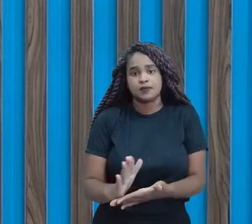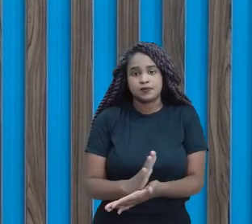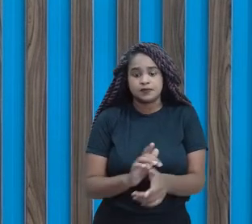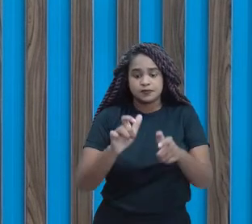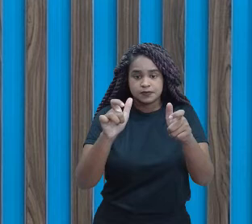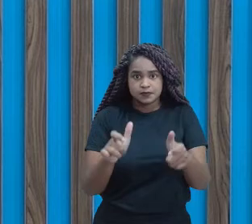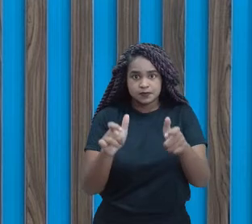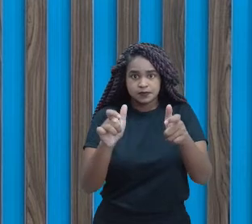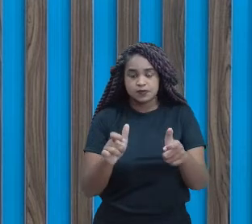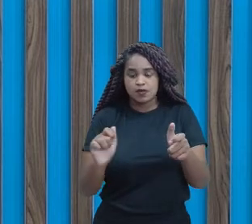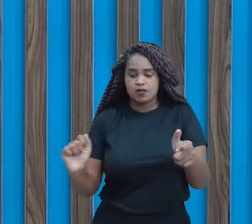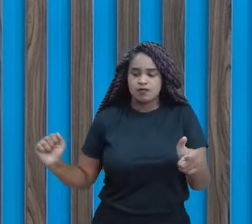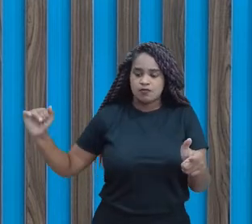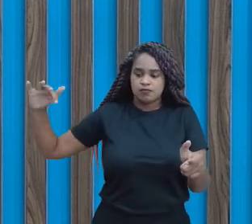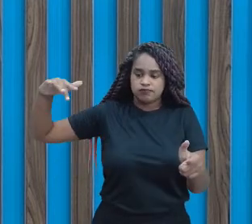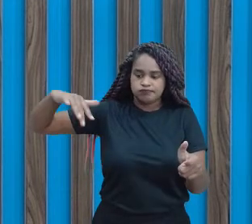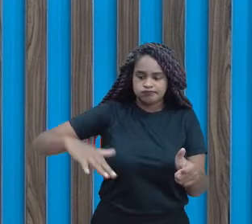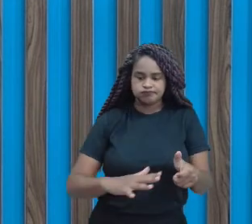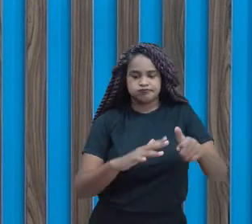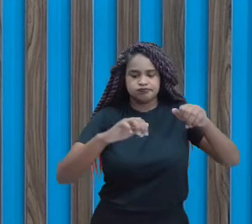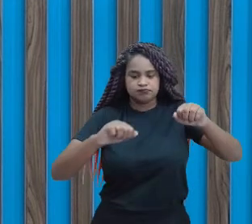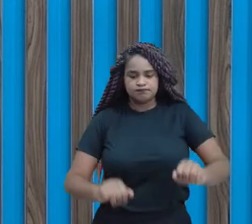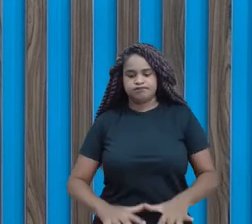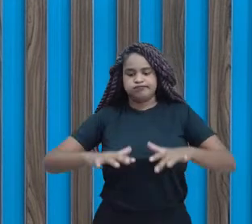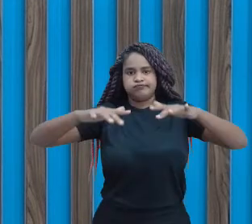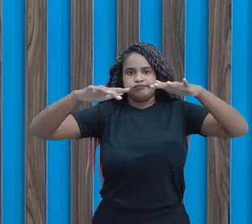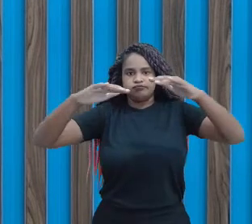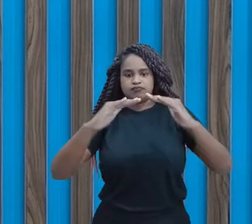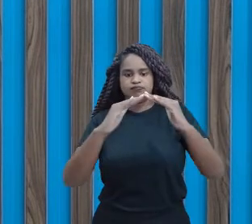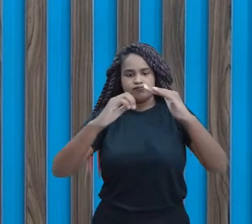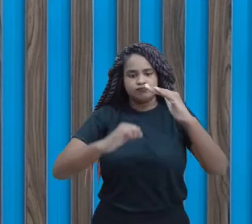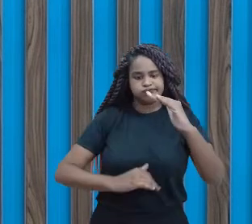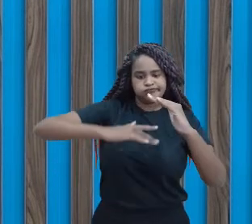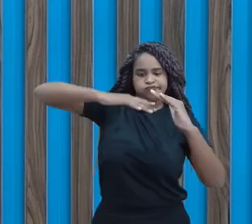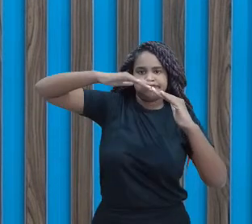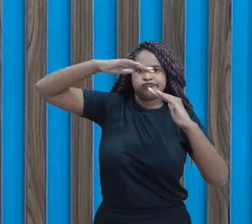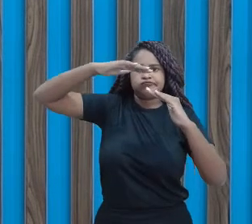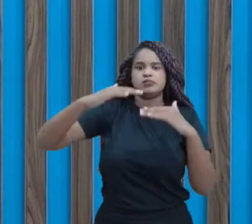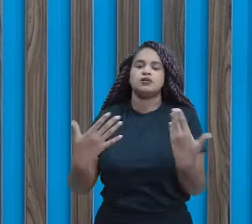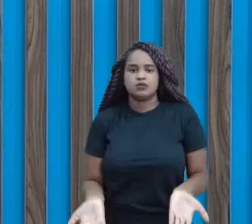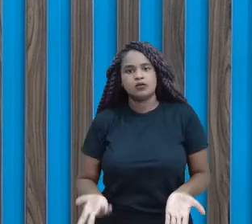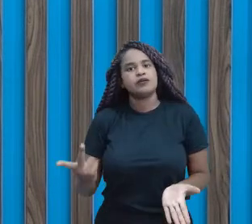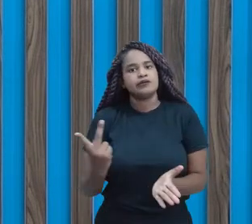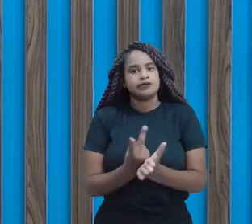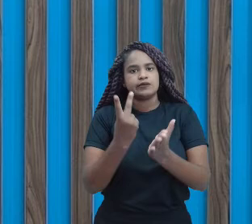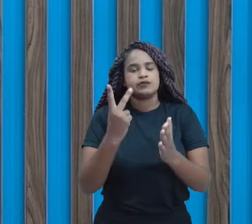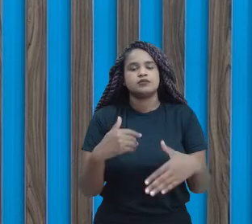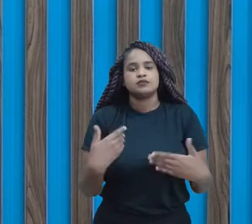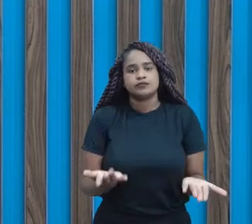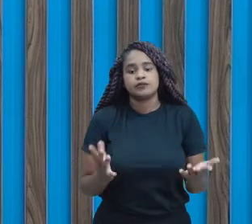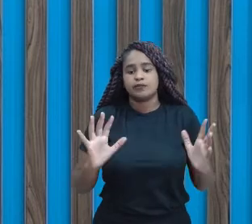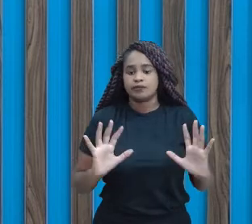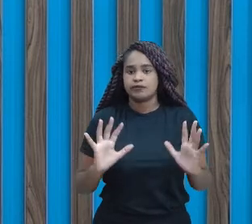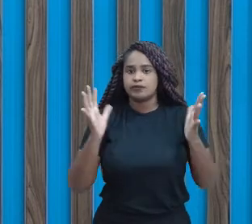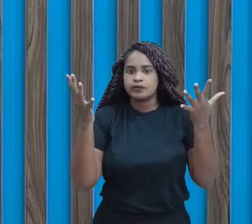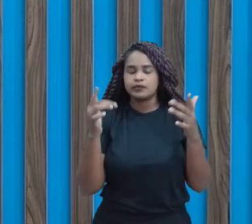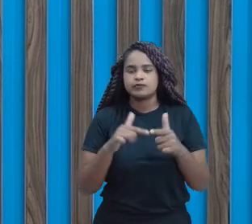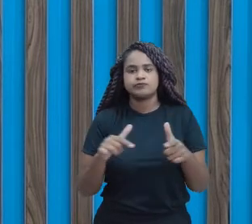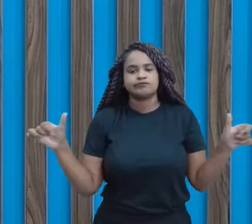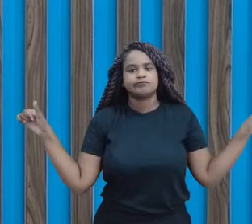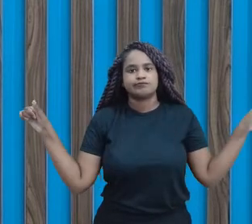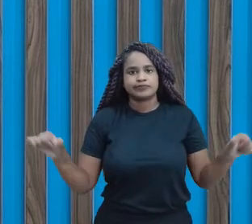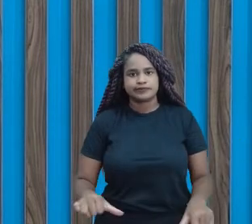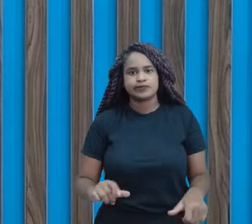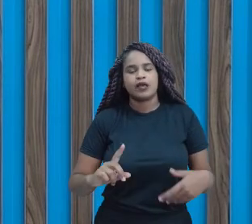criar desertificação em outras áreas. Então o nosso clima ele vai sofrer com isso, e quem sofre junto com isso somos